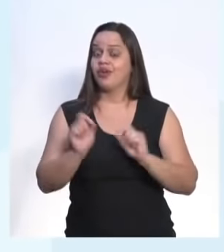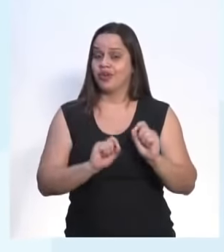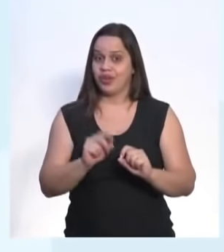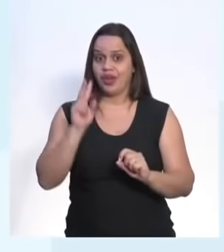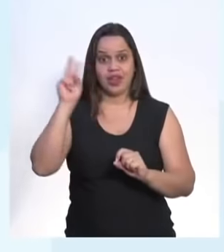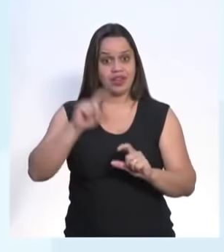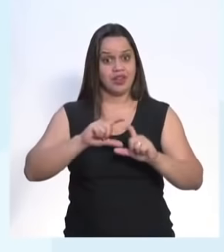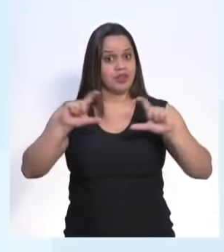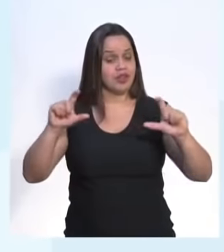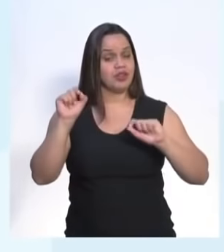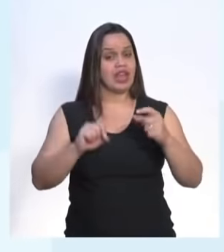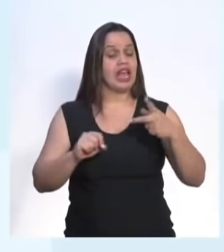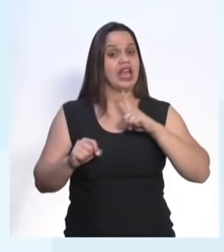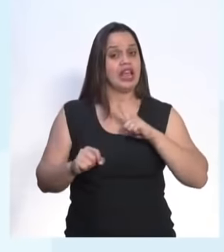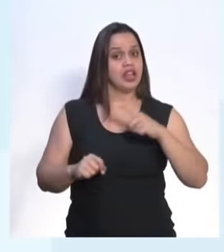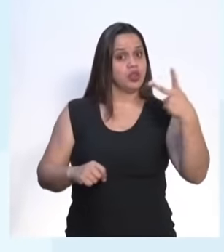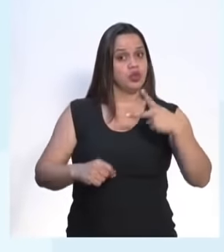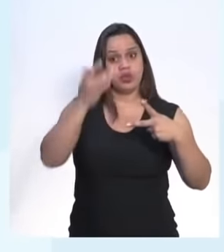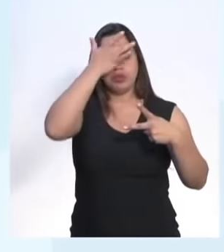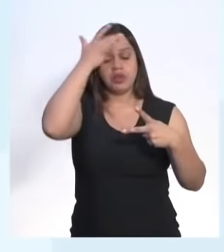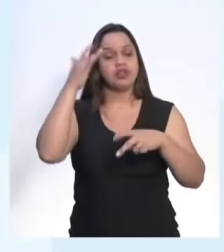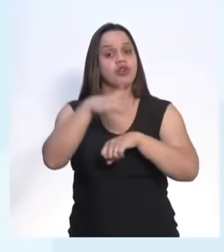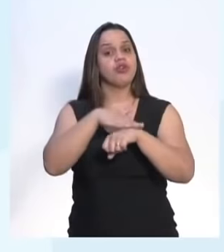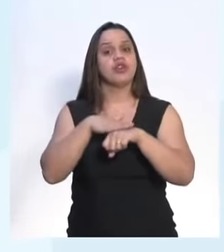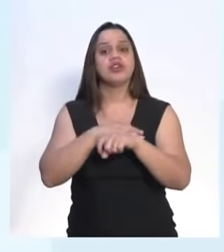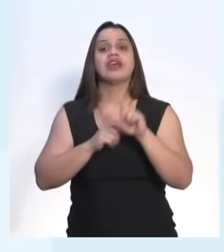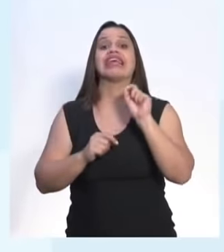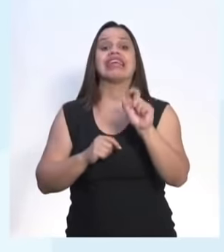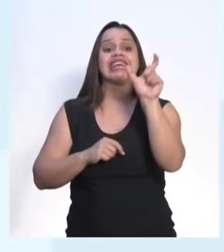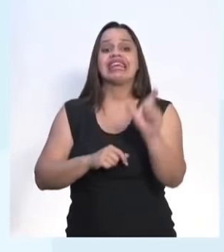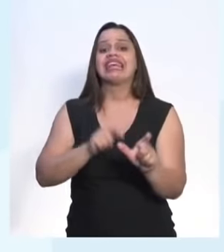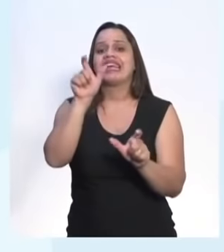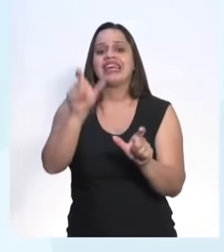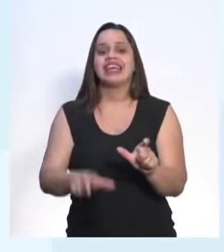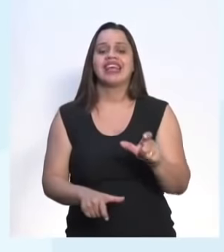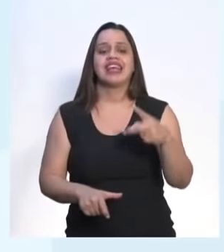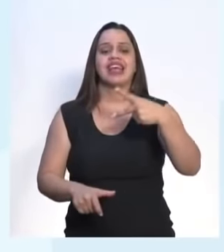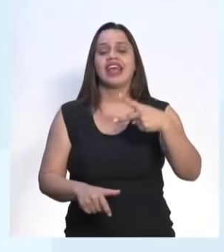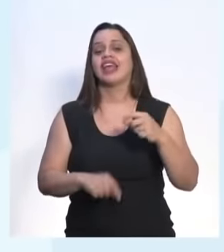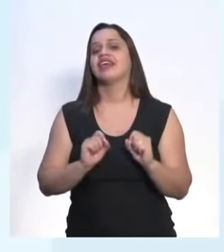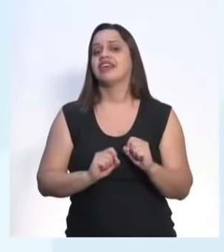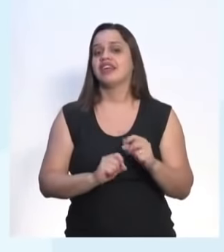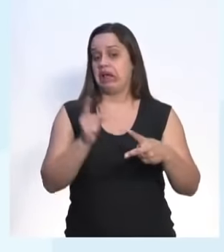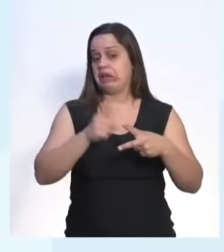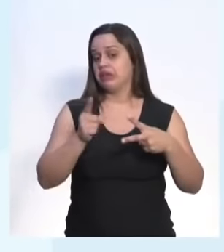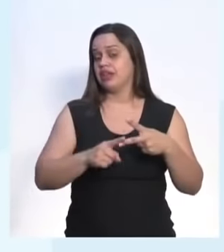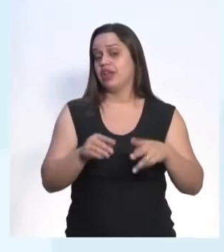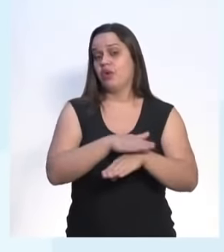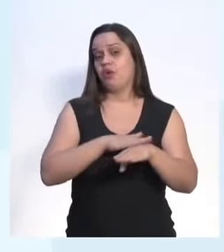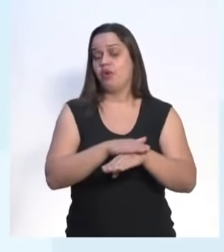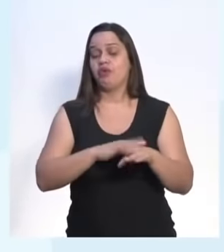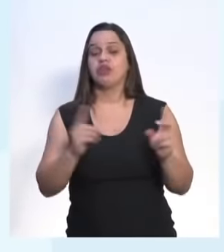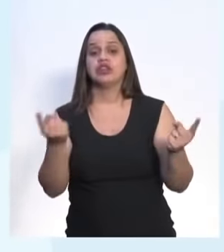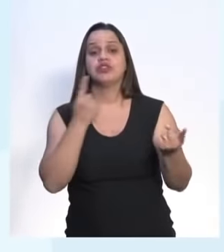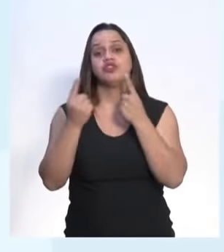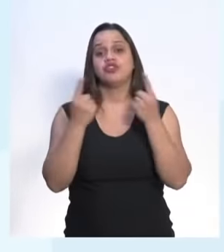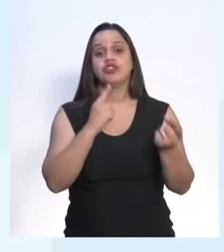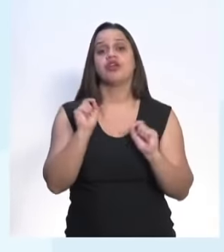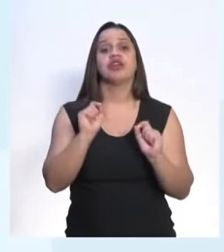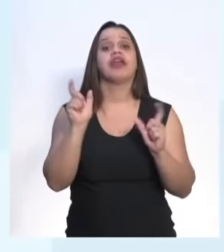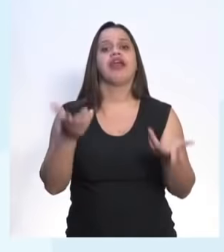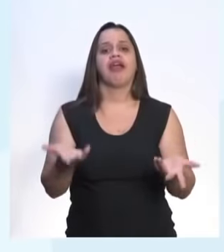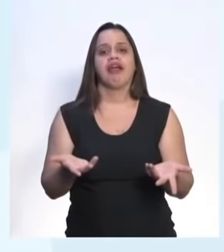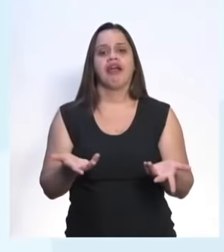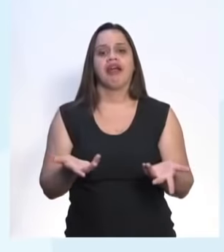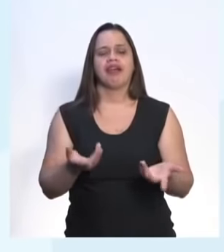acima, percebe-se que há duas pessoas conversando. Quem seriam essas pessoas? Quem que está conversando aí, hein? Quem que estão conversando?